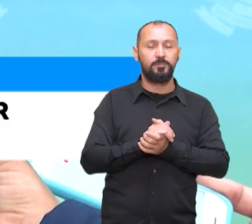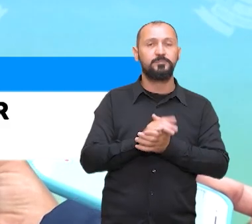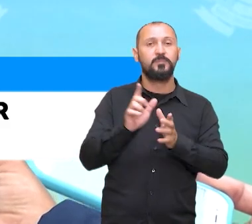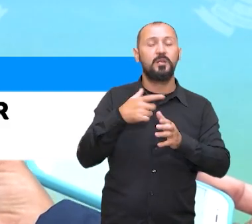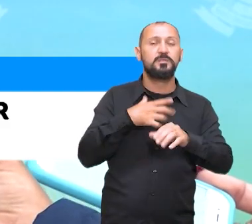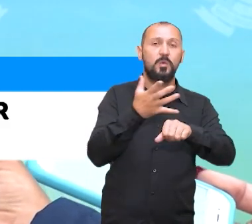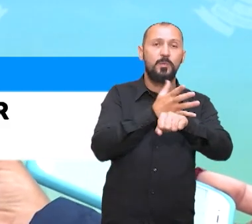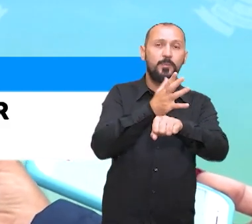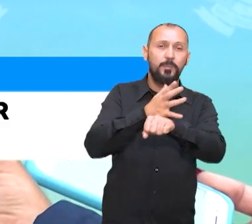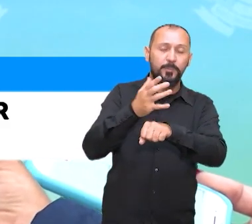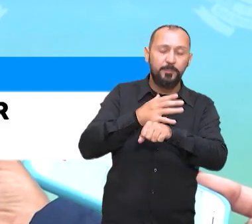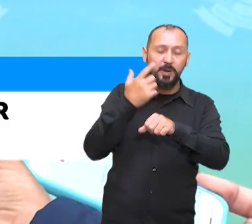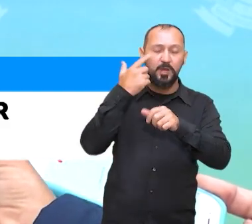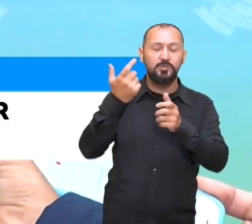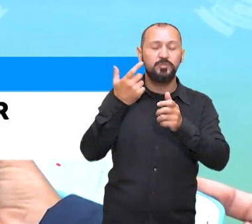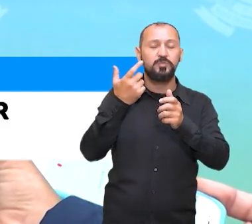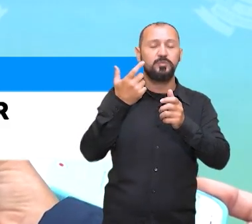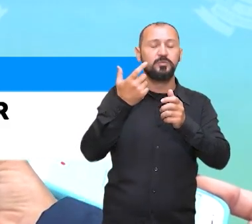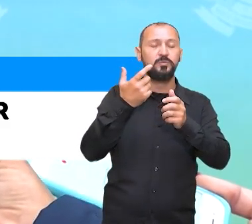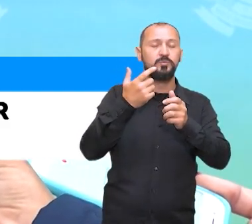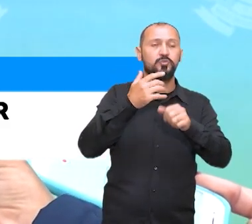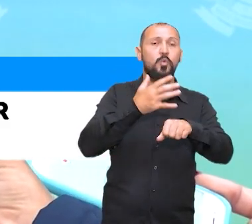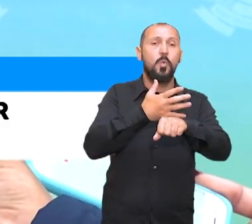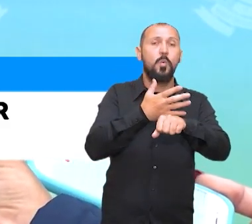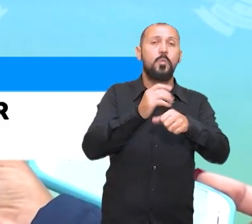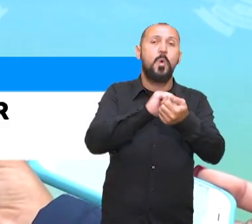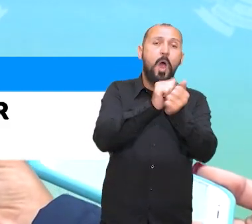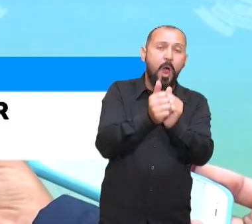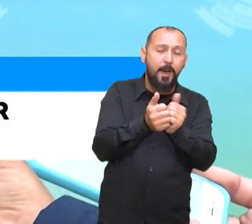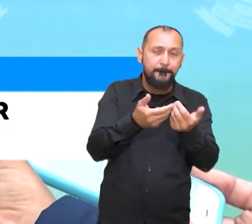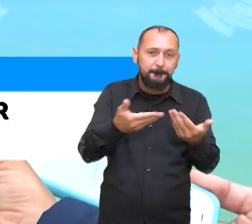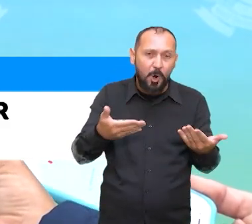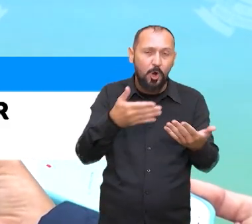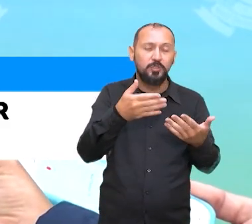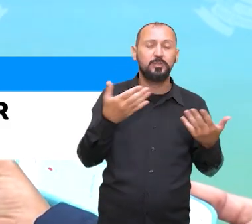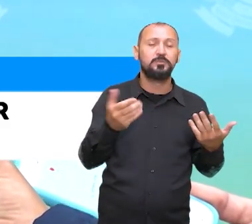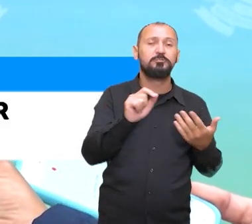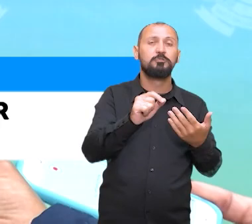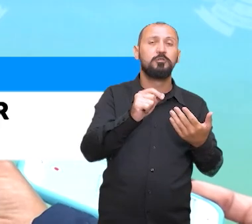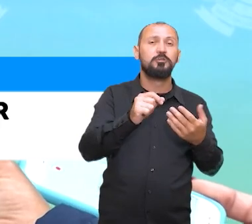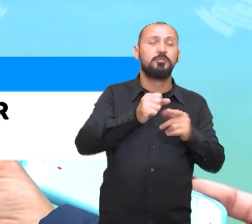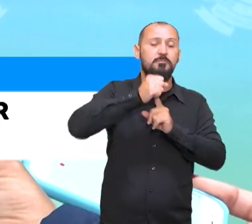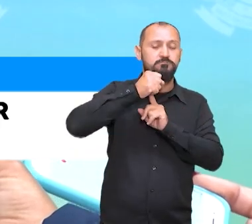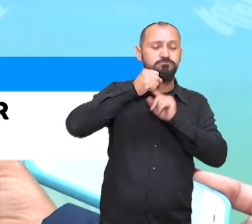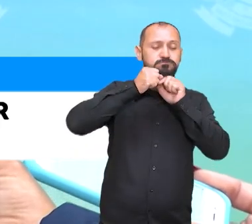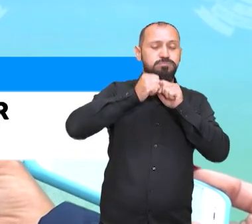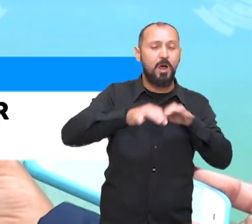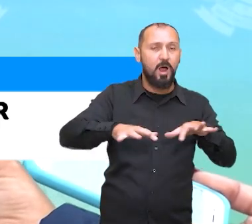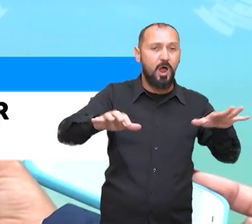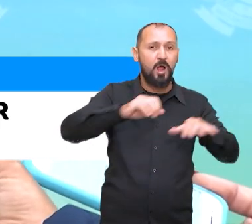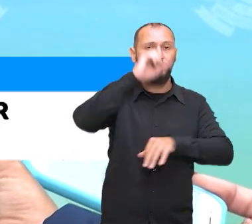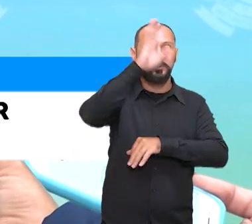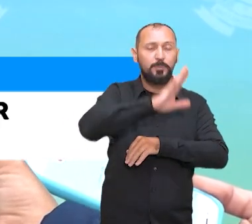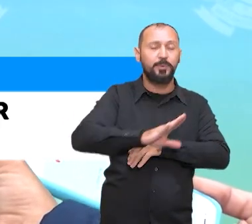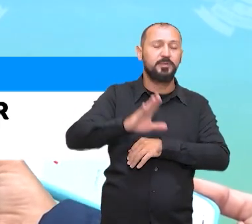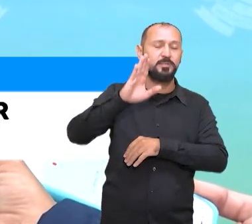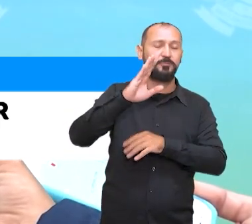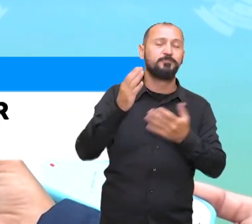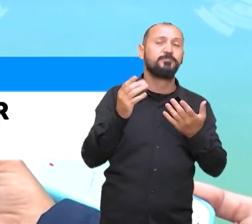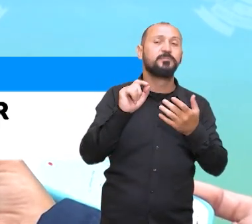verdade, são praticantes de um esporte e que está hoje disseminado em todo o